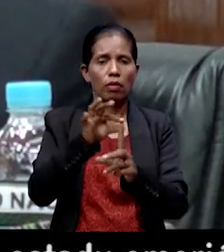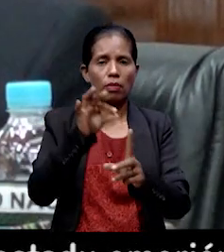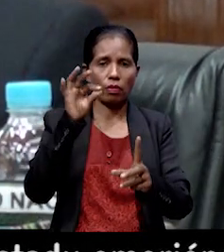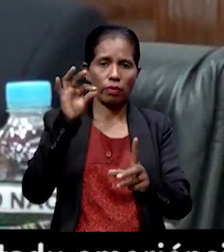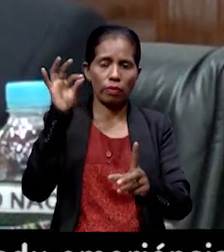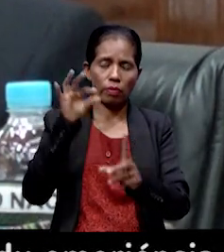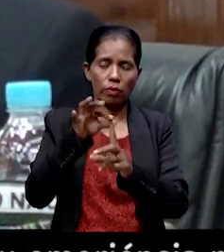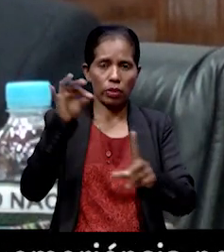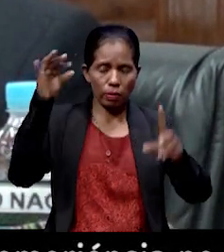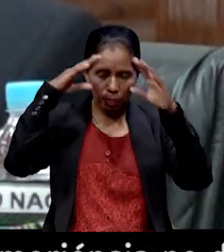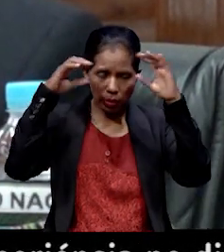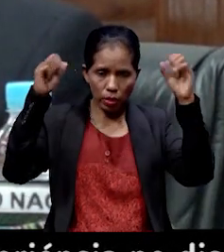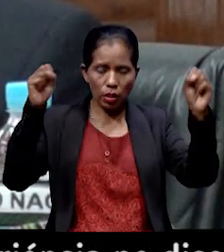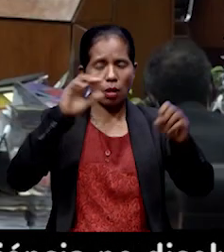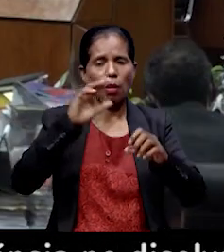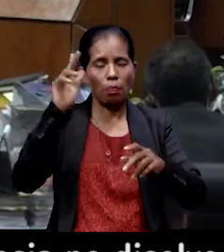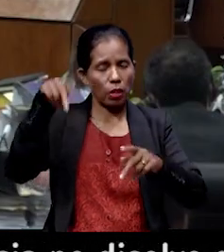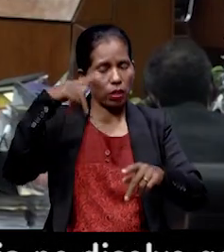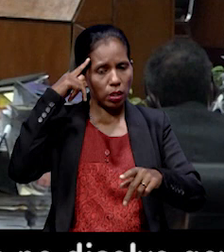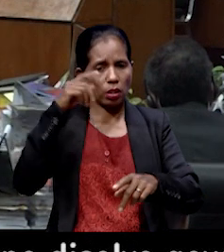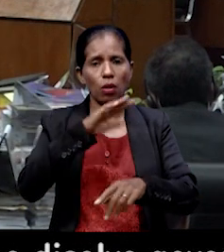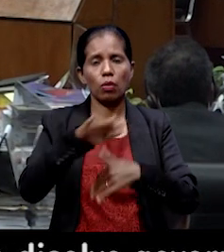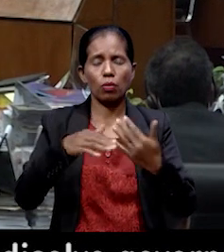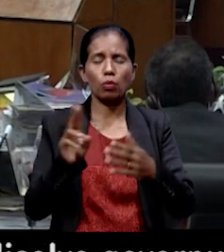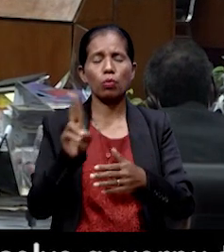presidencial nebe politiku hotu se usa tempo